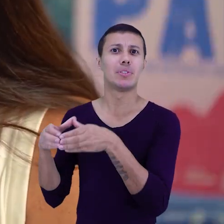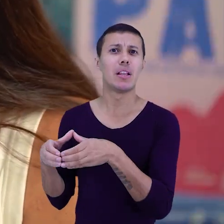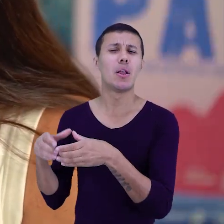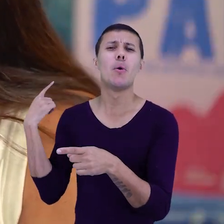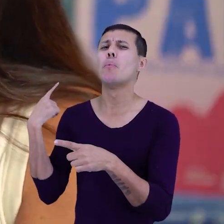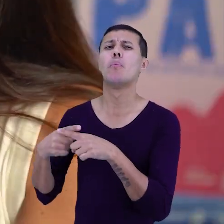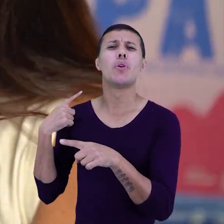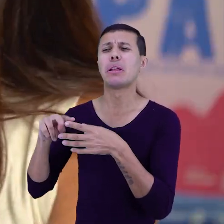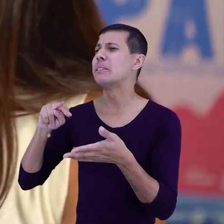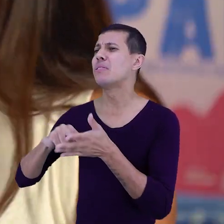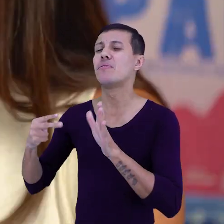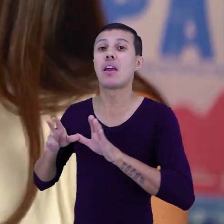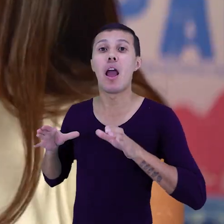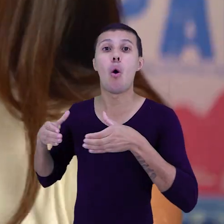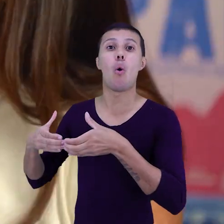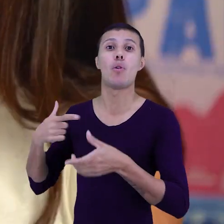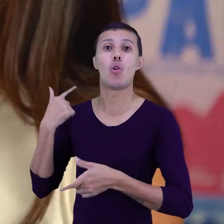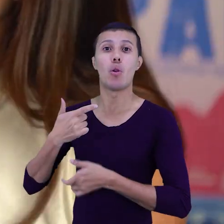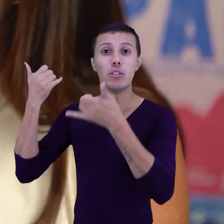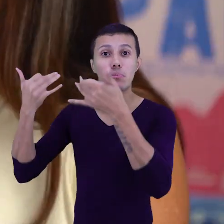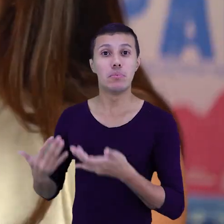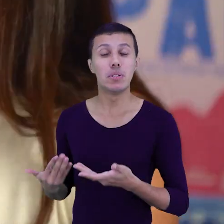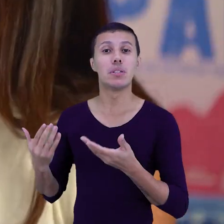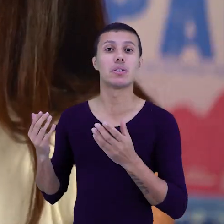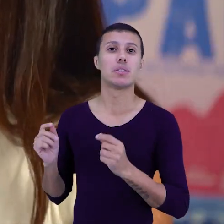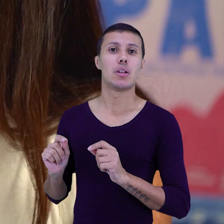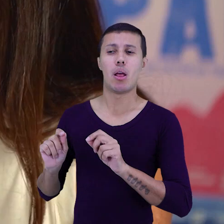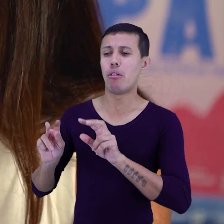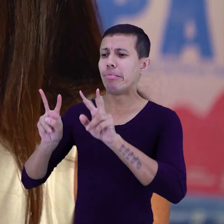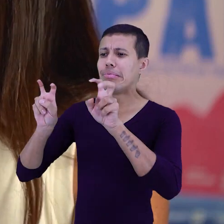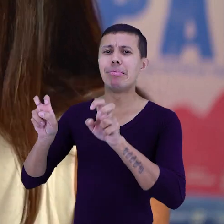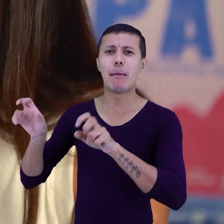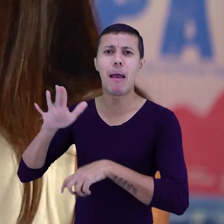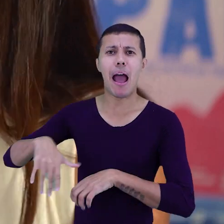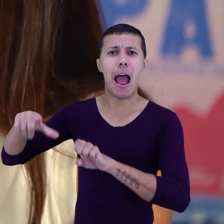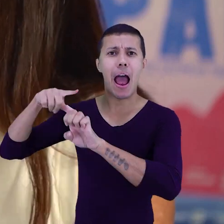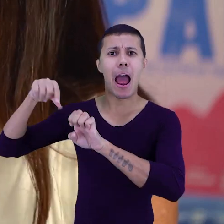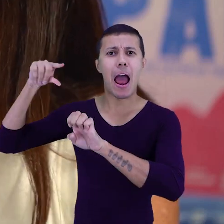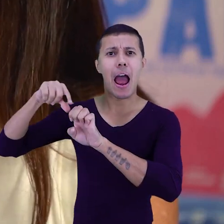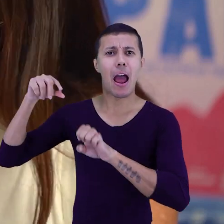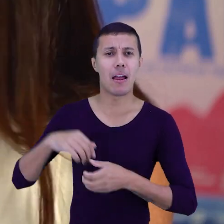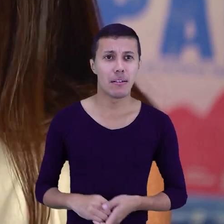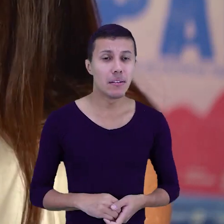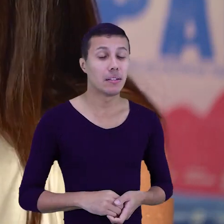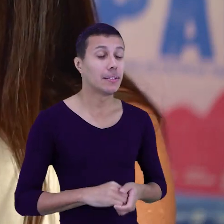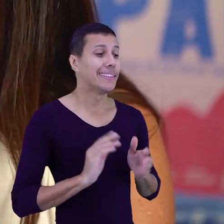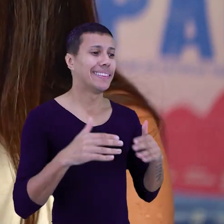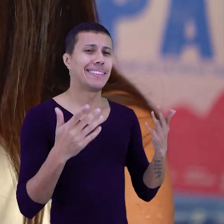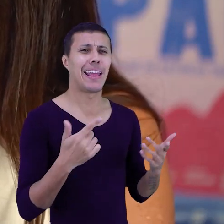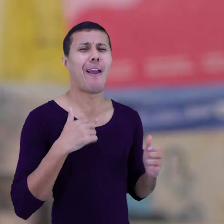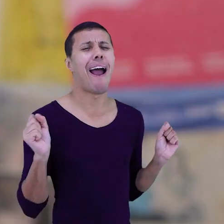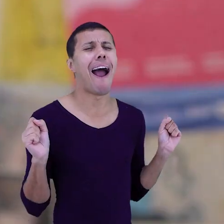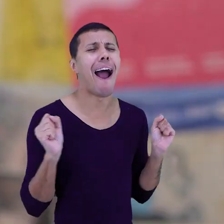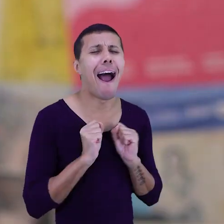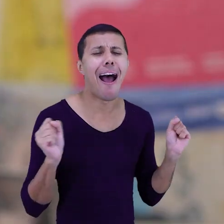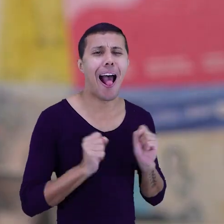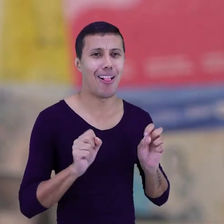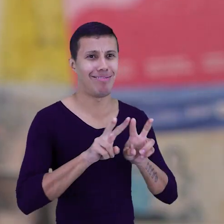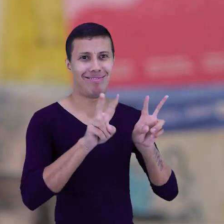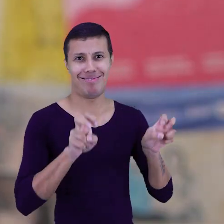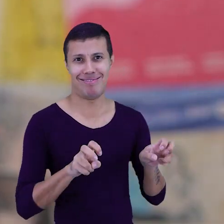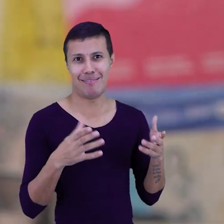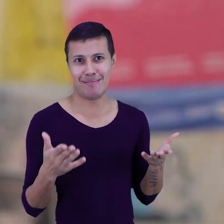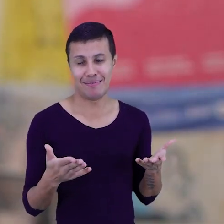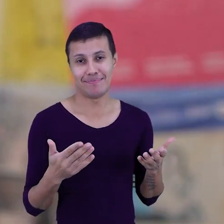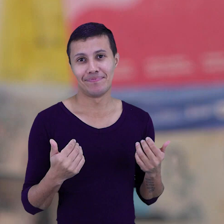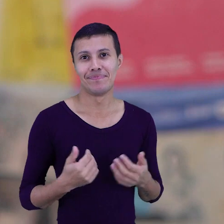sua, né? Sim. Por quê? O que é essa comunidade que a gente fala quando se trata de empreendedorismo? Eu sou apaixonada pelo